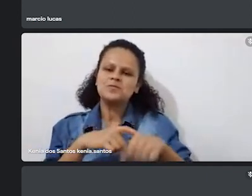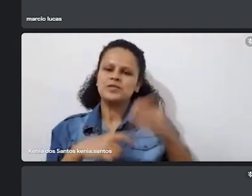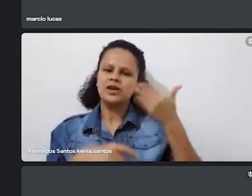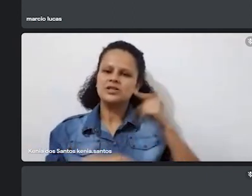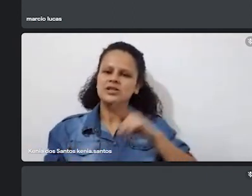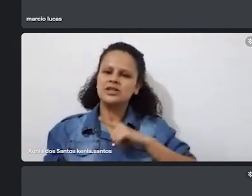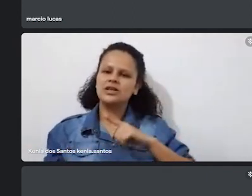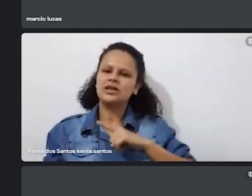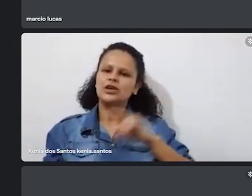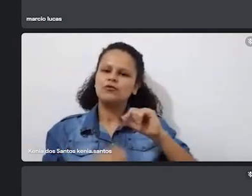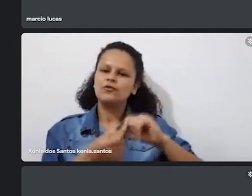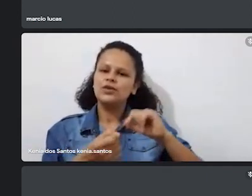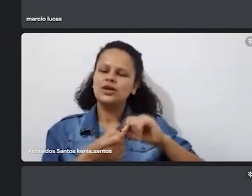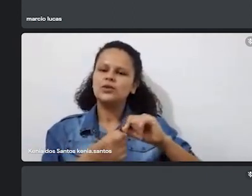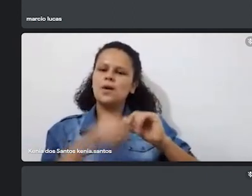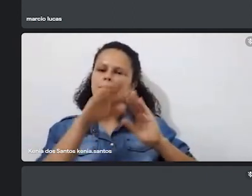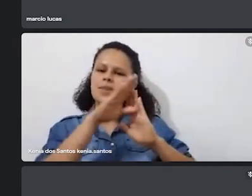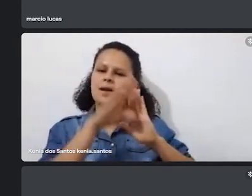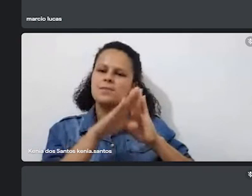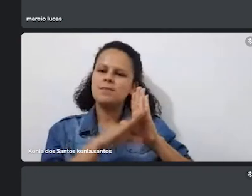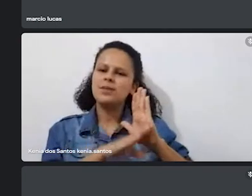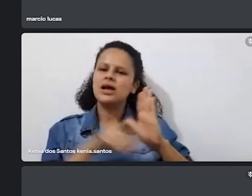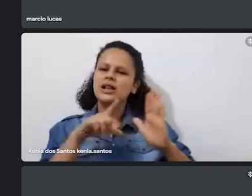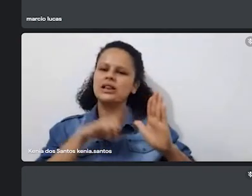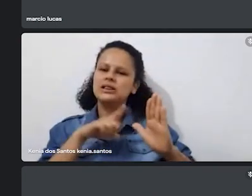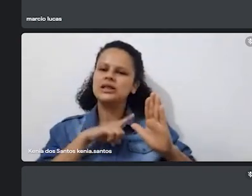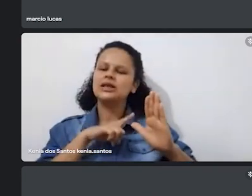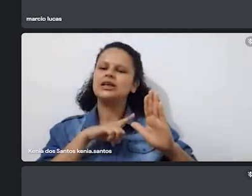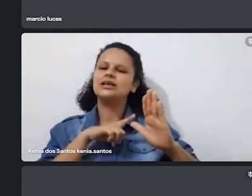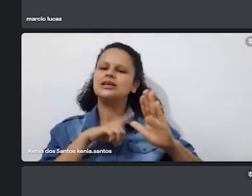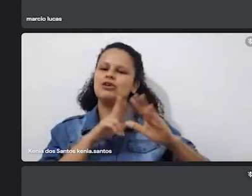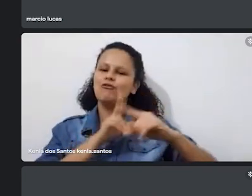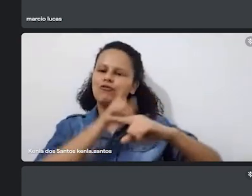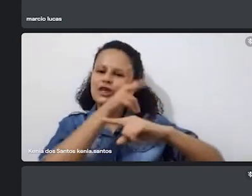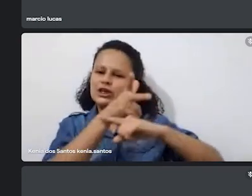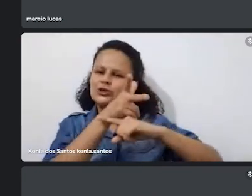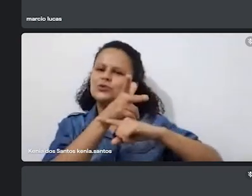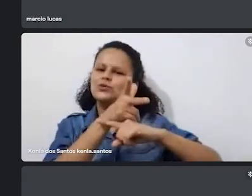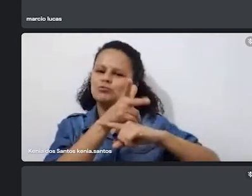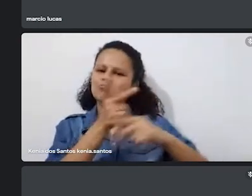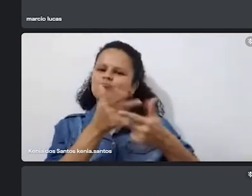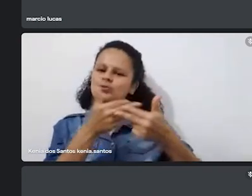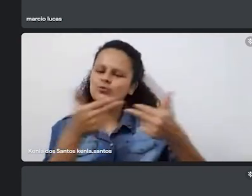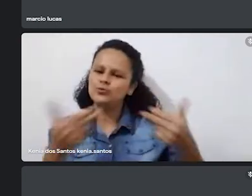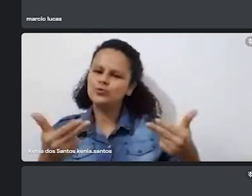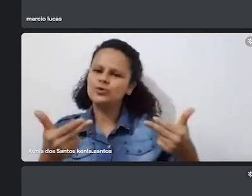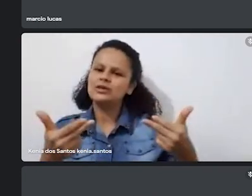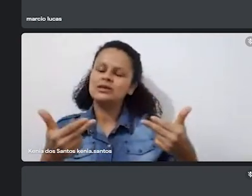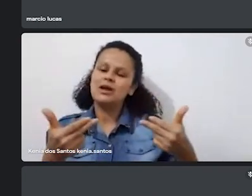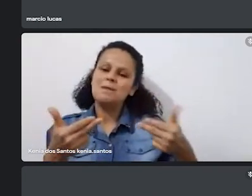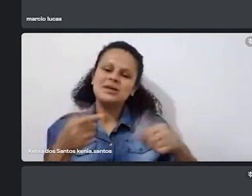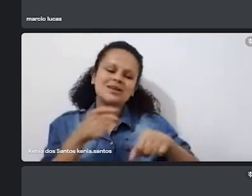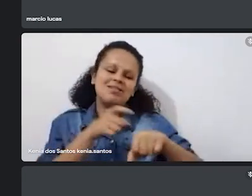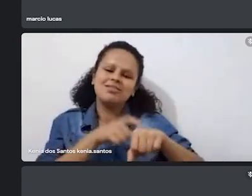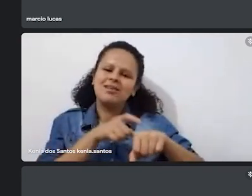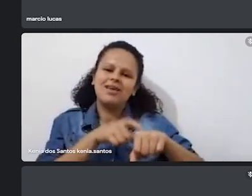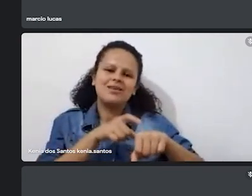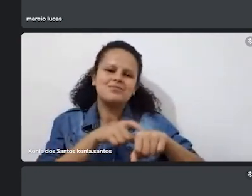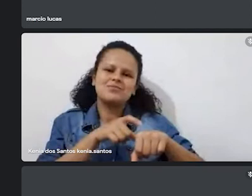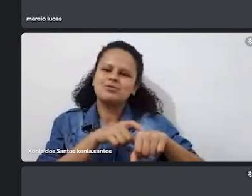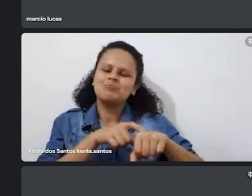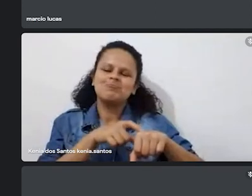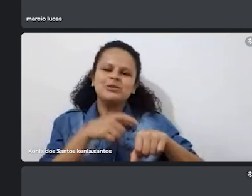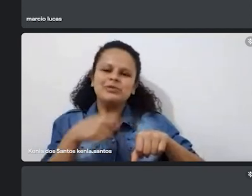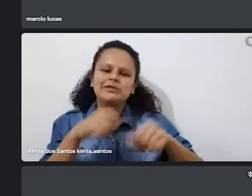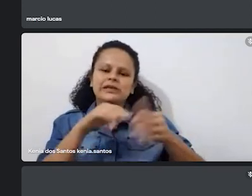feito a programação, tinha colocado os vídeos, mas ficou muito pesado também. E também não ia dar tempo, ia ter que tirar mais alguma